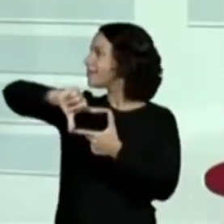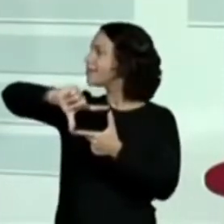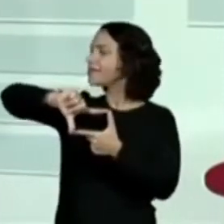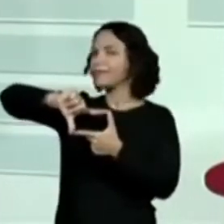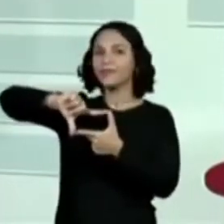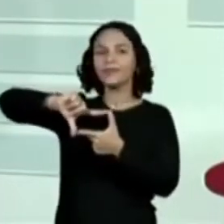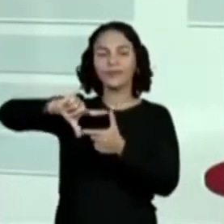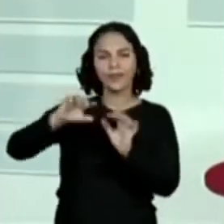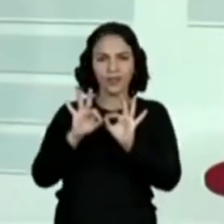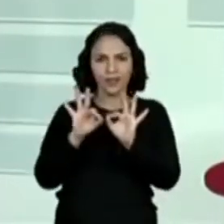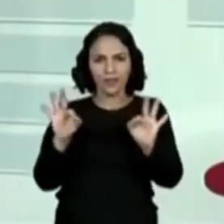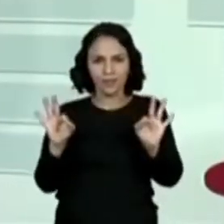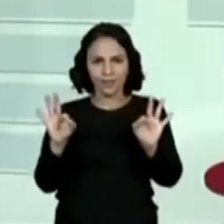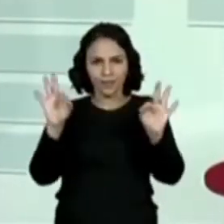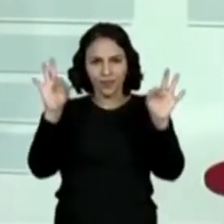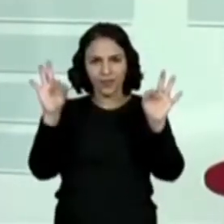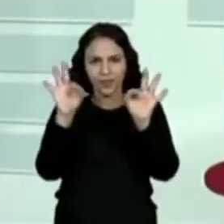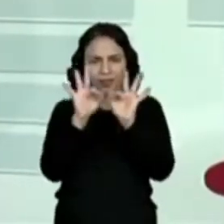medida exata,